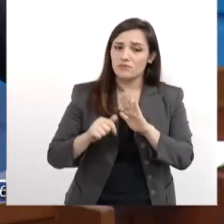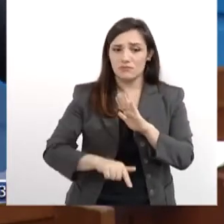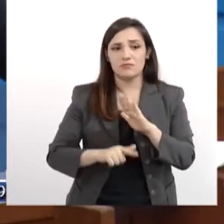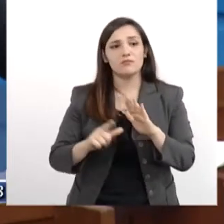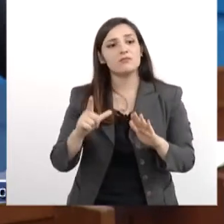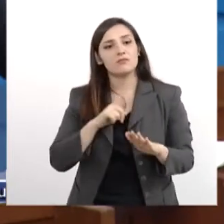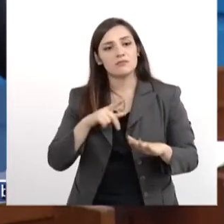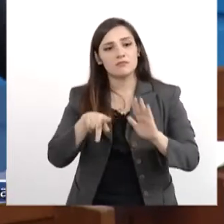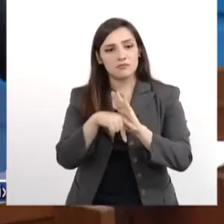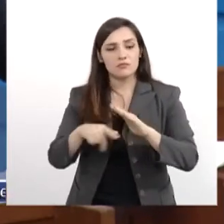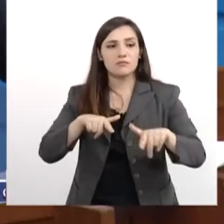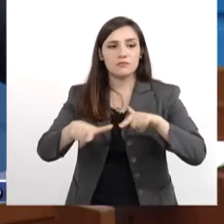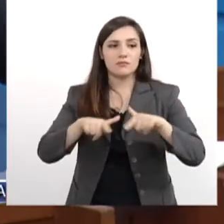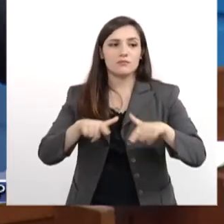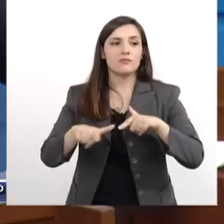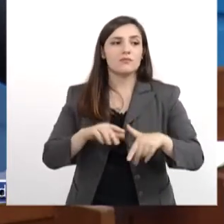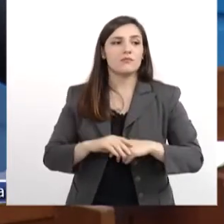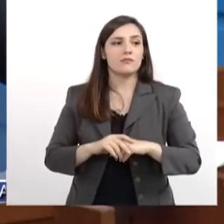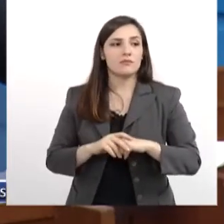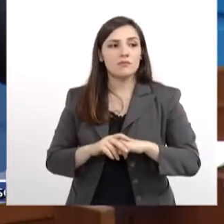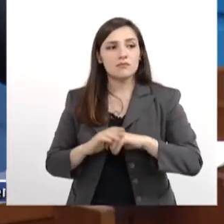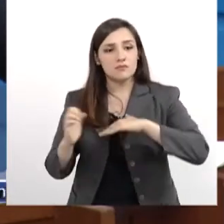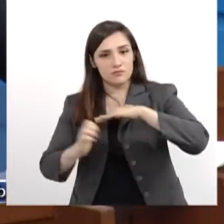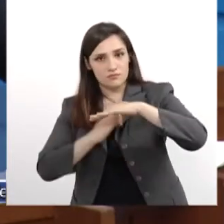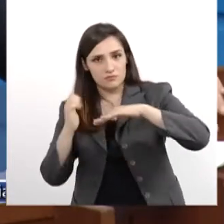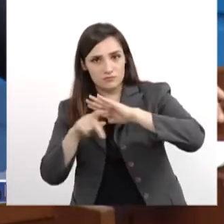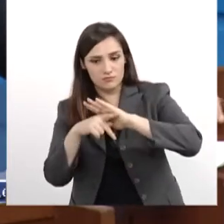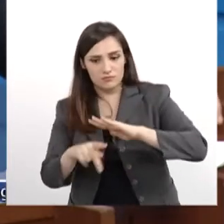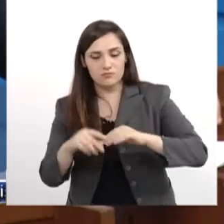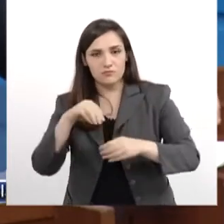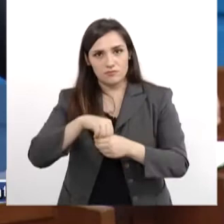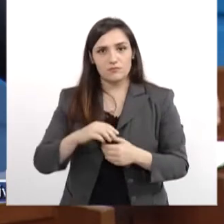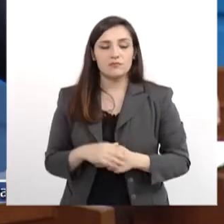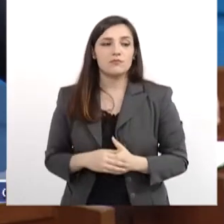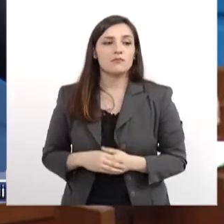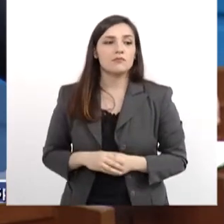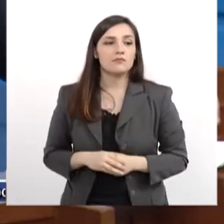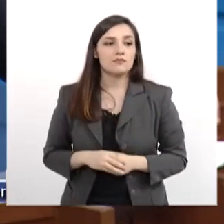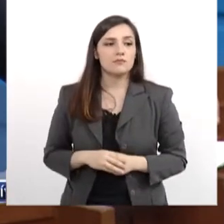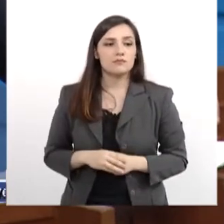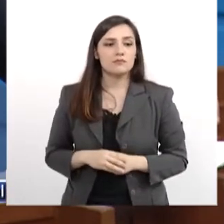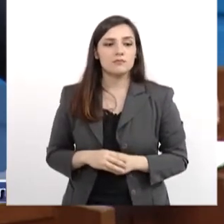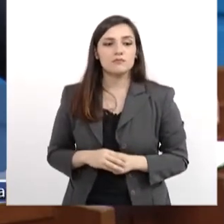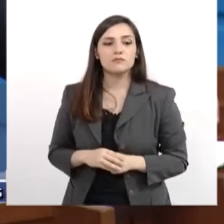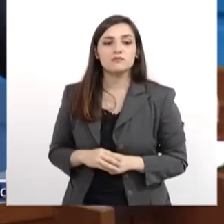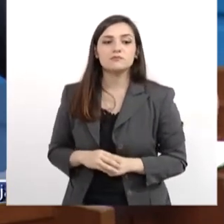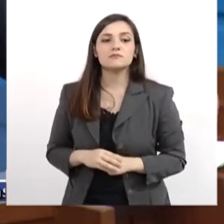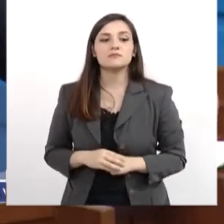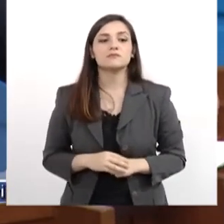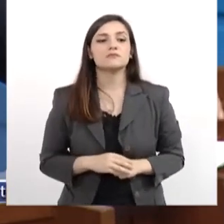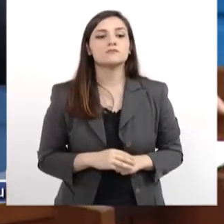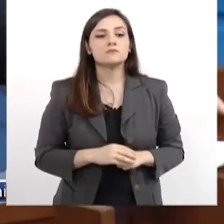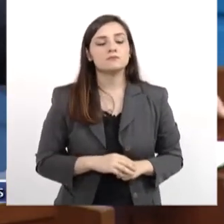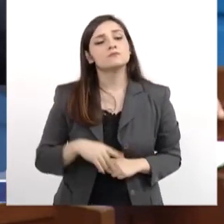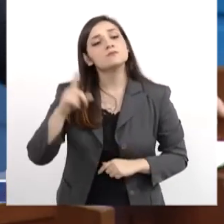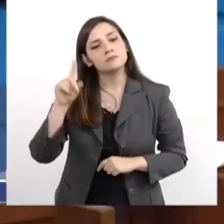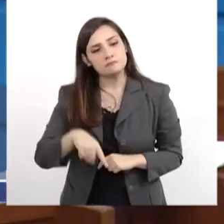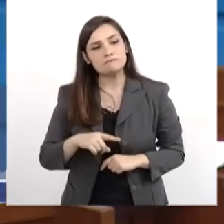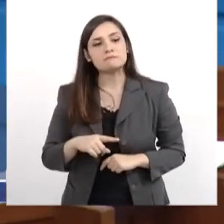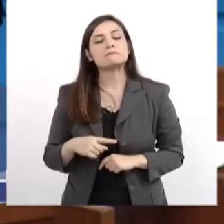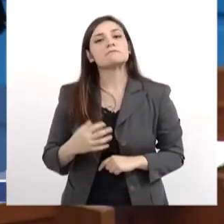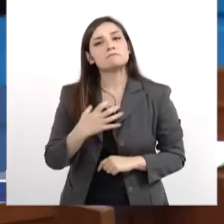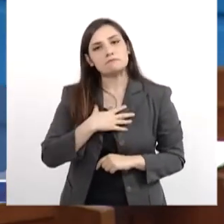que a empresa tinha à disposição nesta vaga, né? Então, é uma situação que